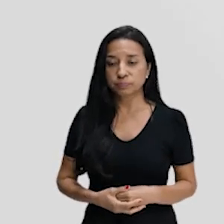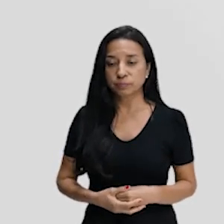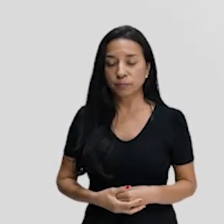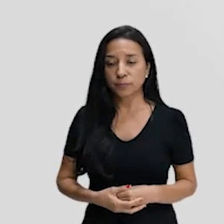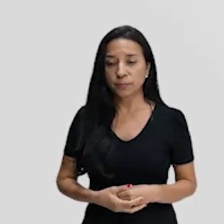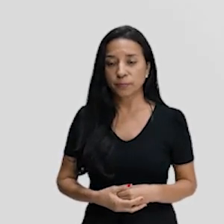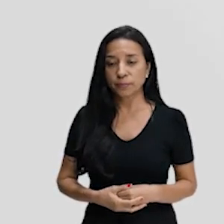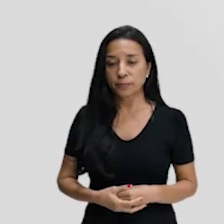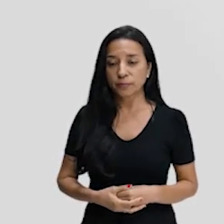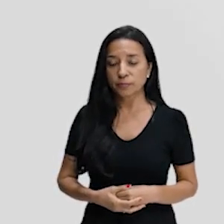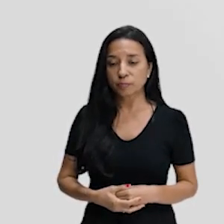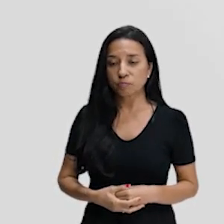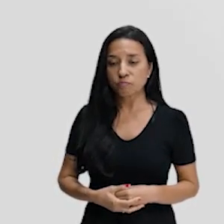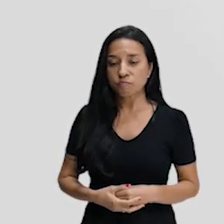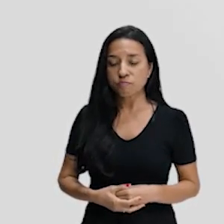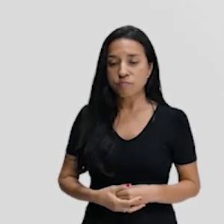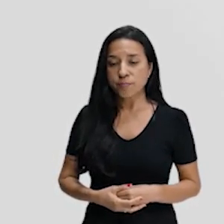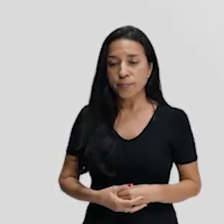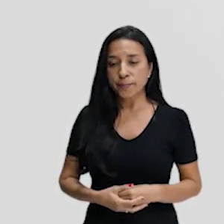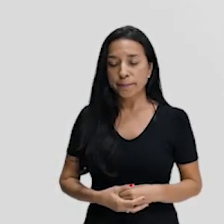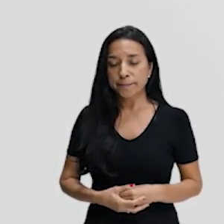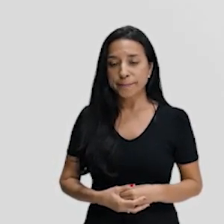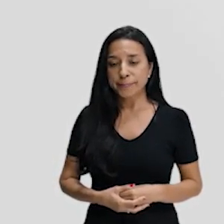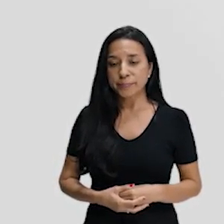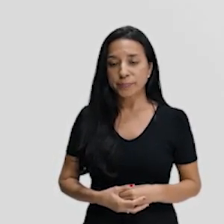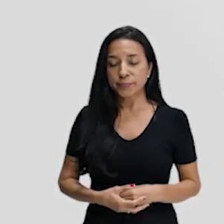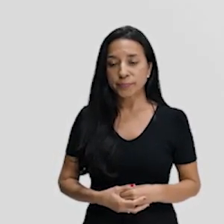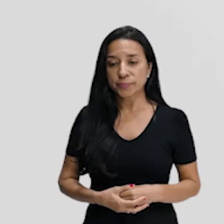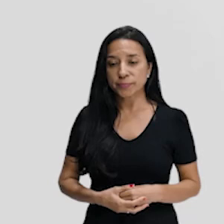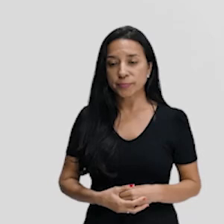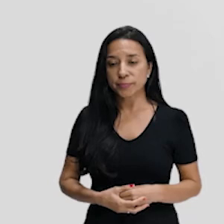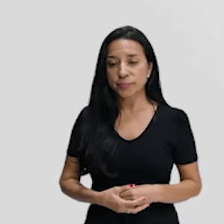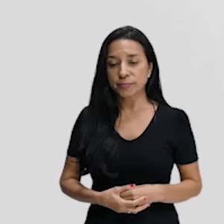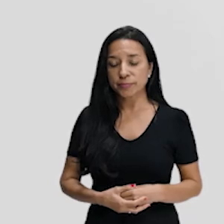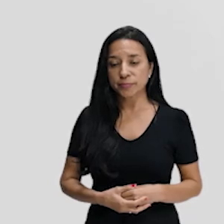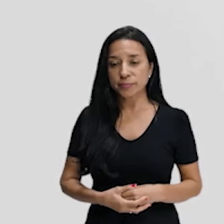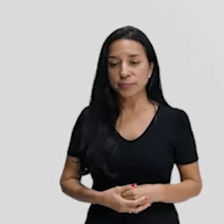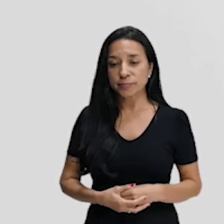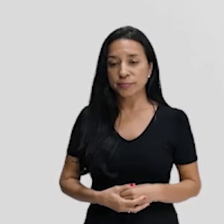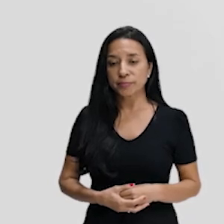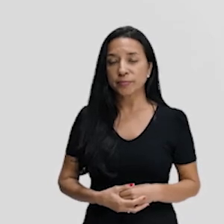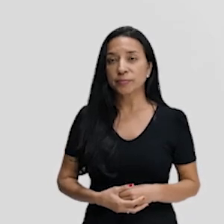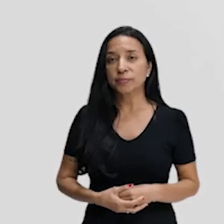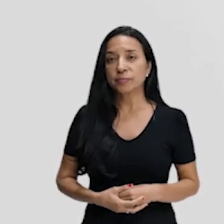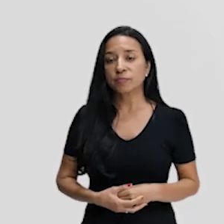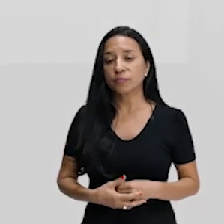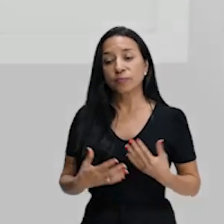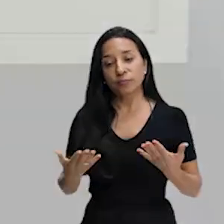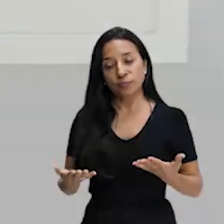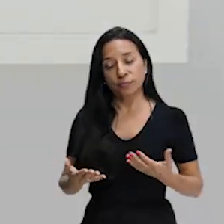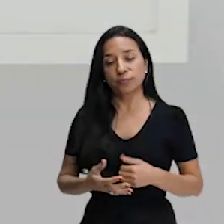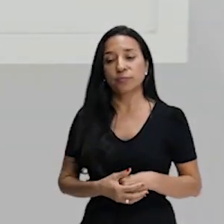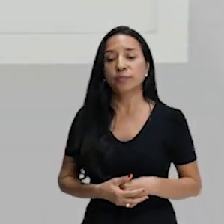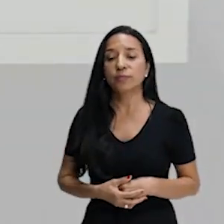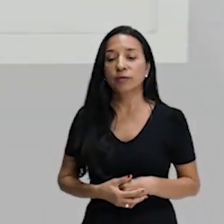e 2, produzido pelos dois condutores retilíneos no ponto P, vale, né? Então é o